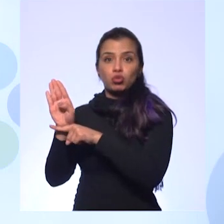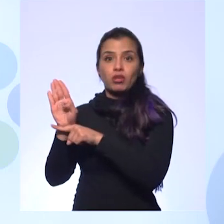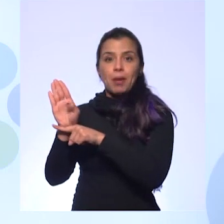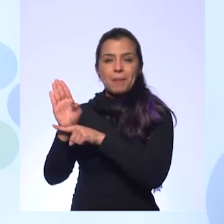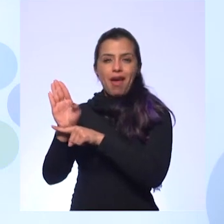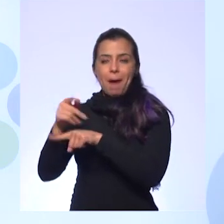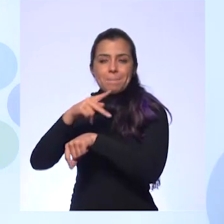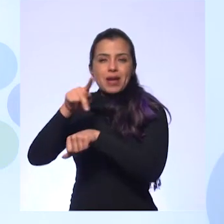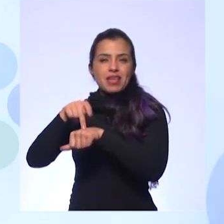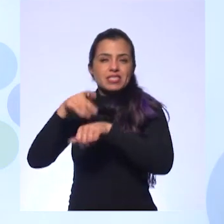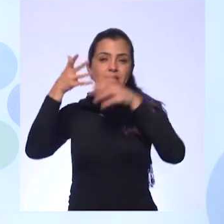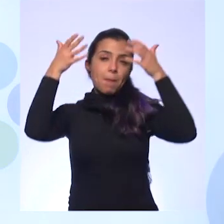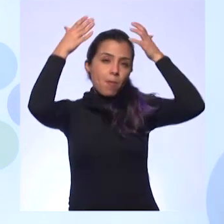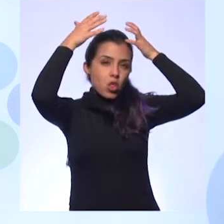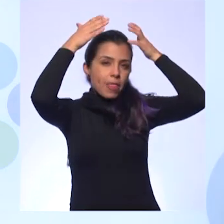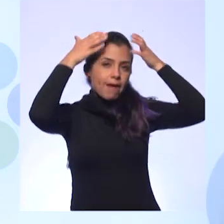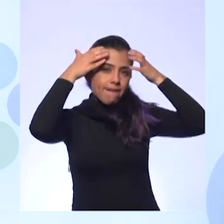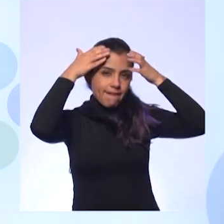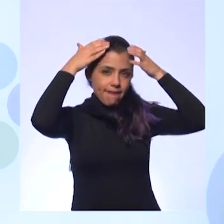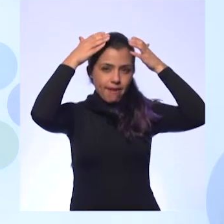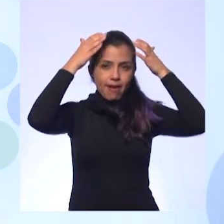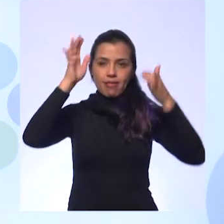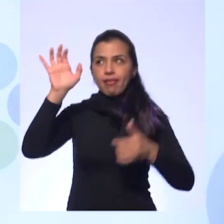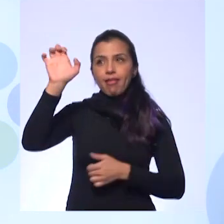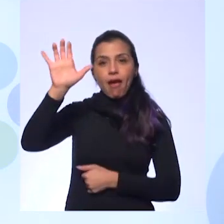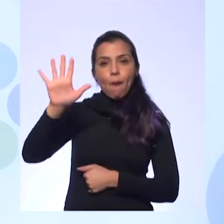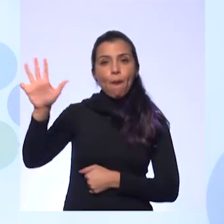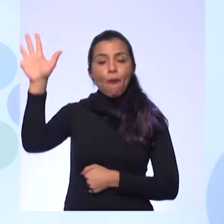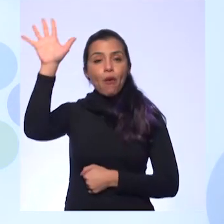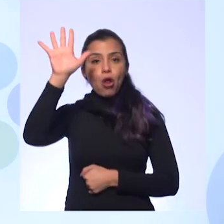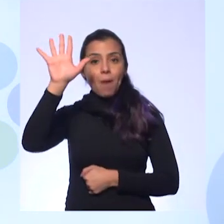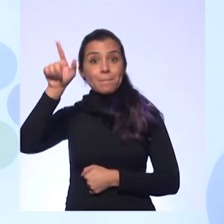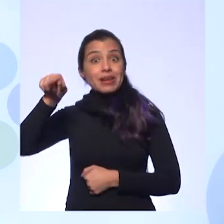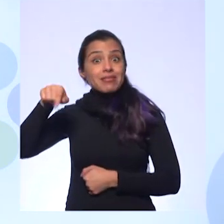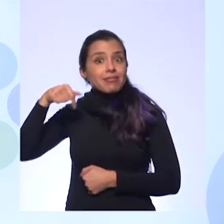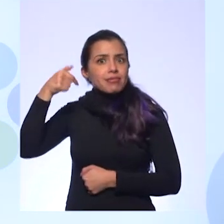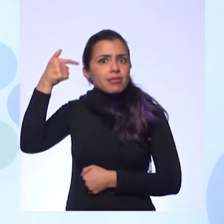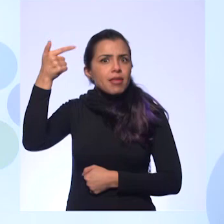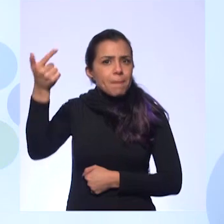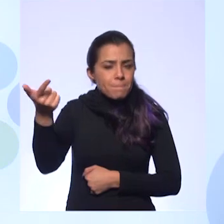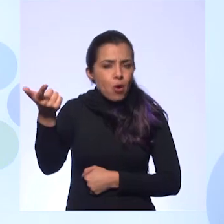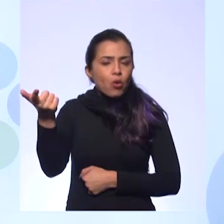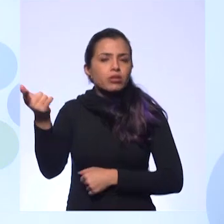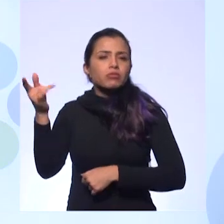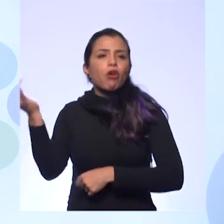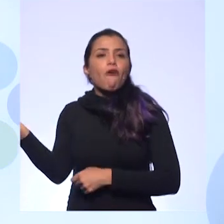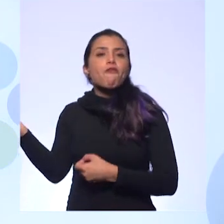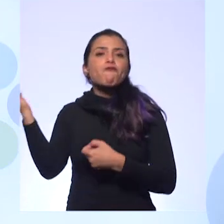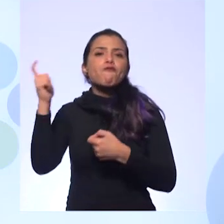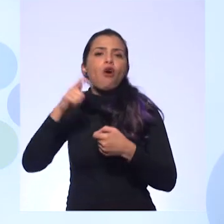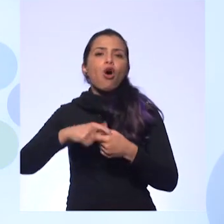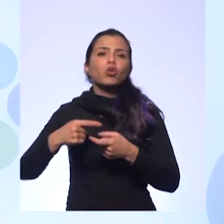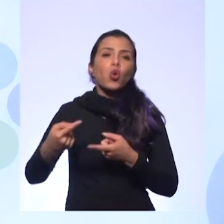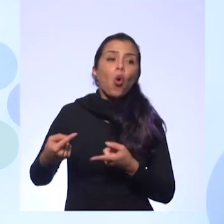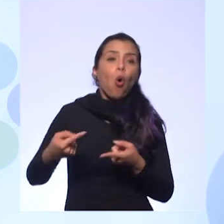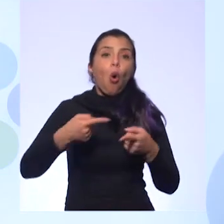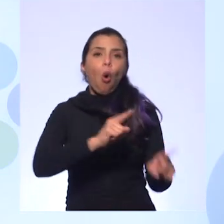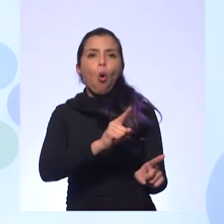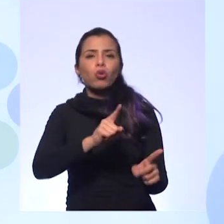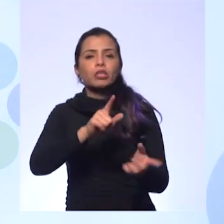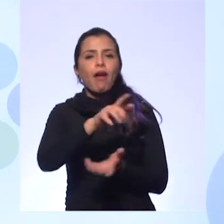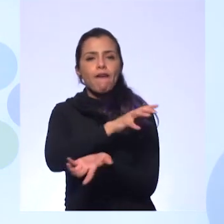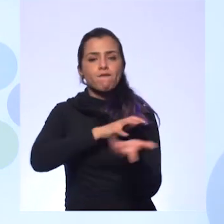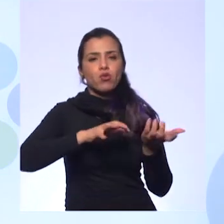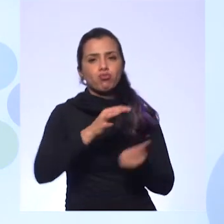monarquias absolutistas ali da região ali da Europa, e eles voltaram em forma de contra-revolta,